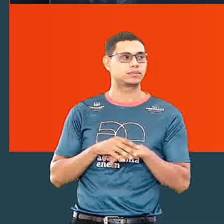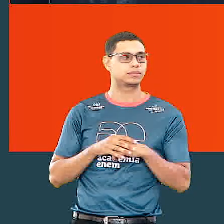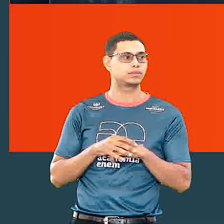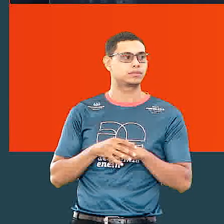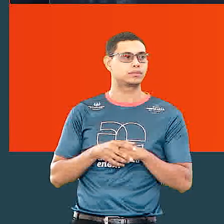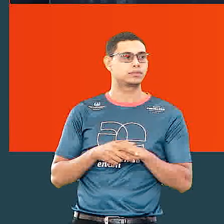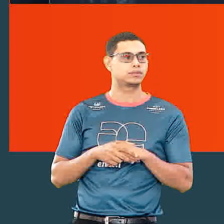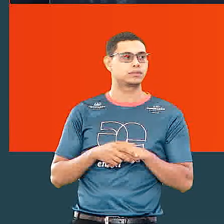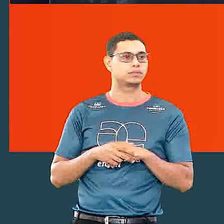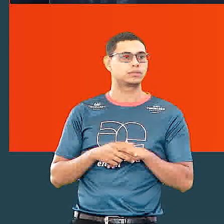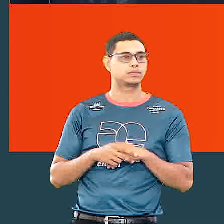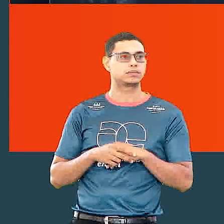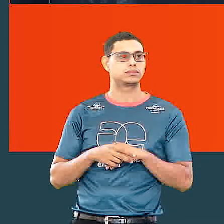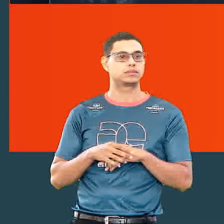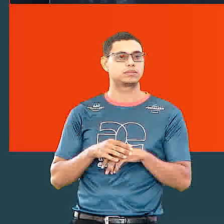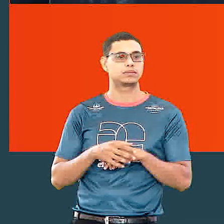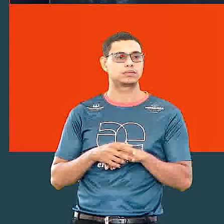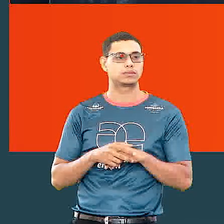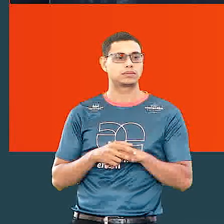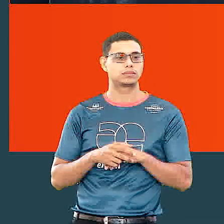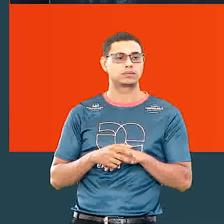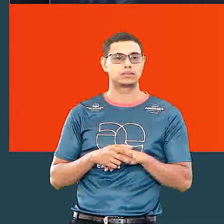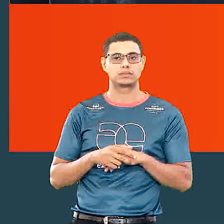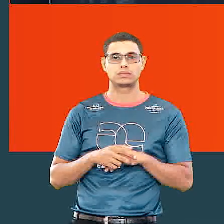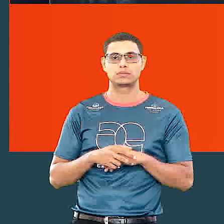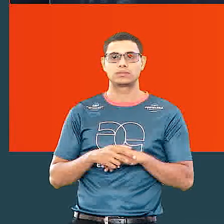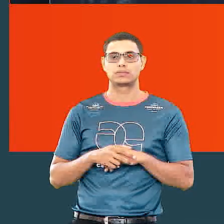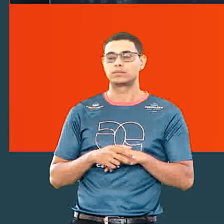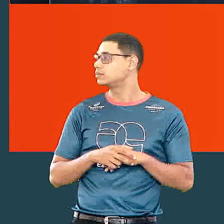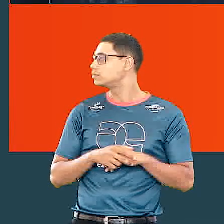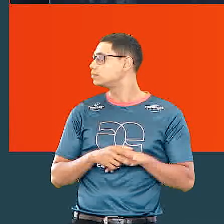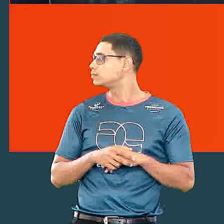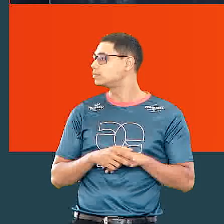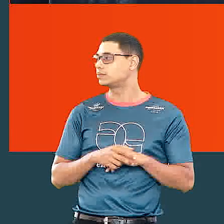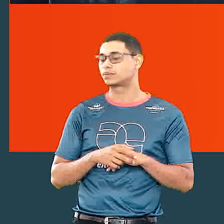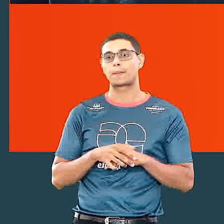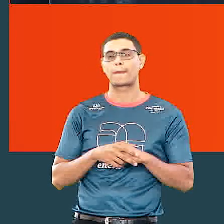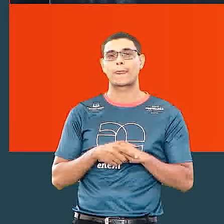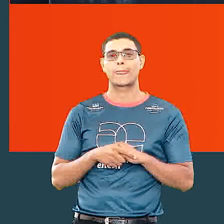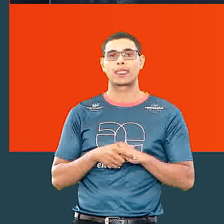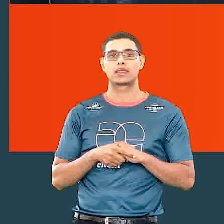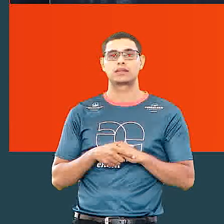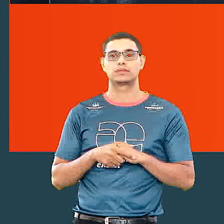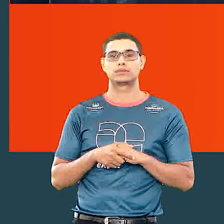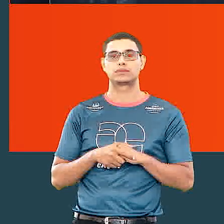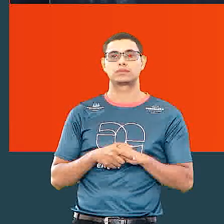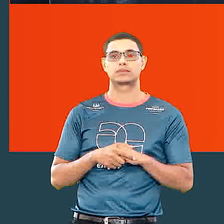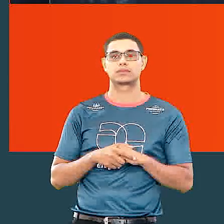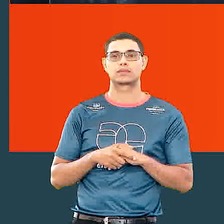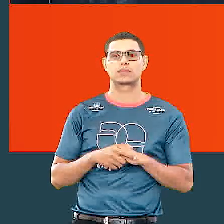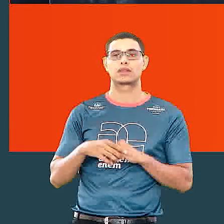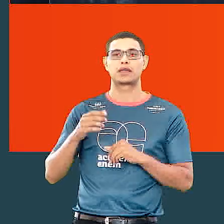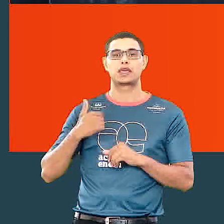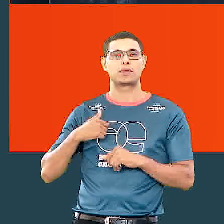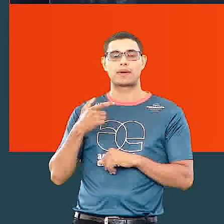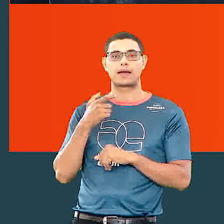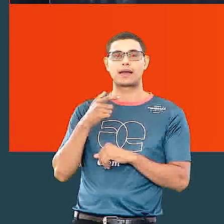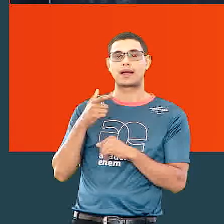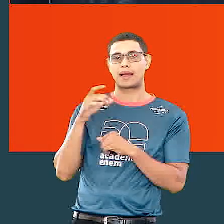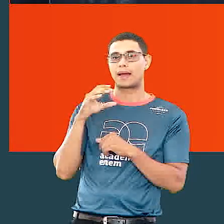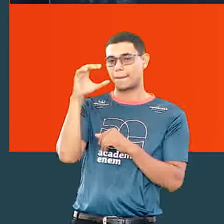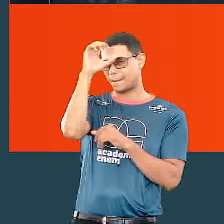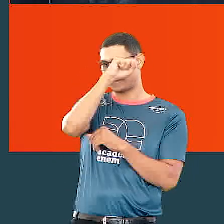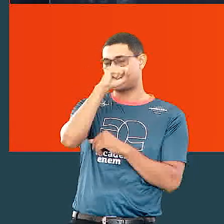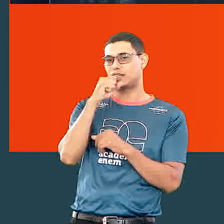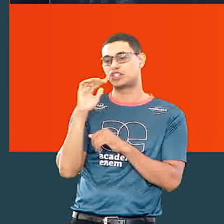é eu. Em francês, estou aqui gastando o meu francês que eu aprendi no Duolingo com vocês. Você